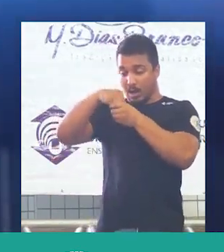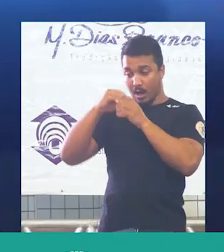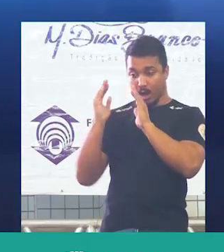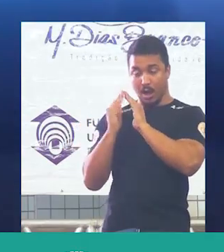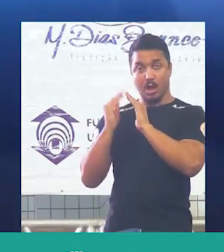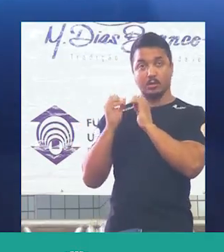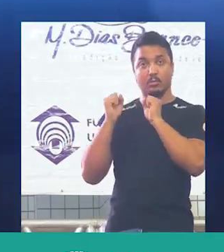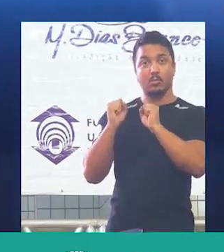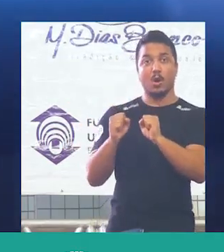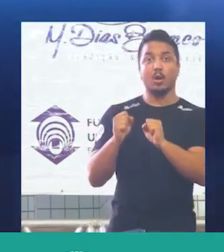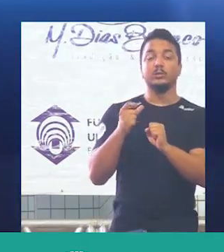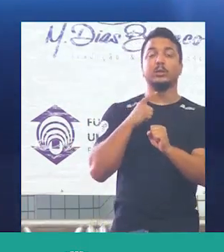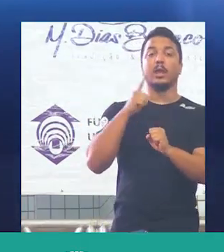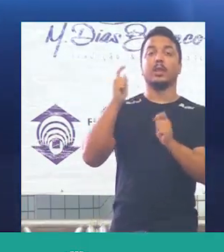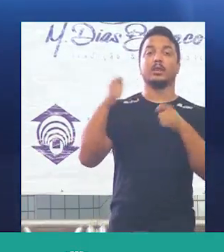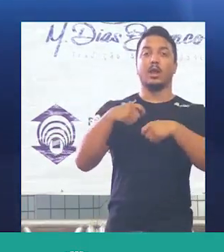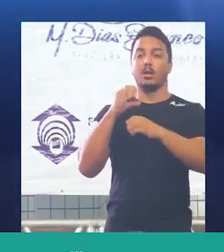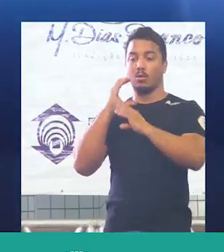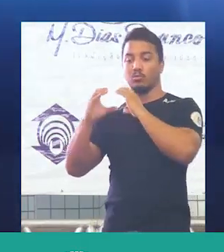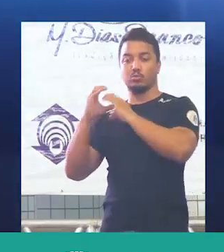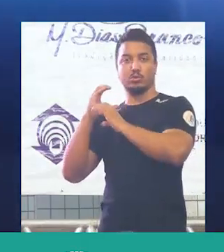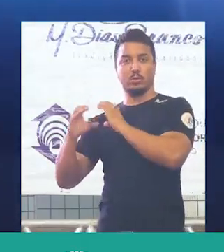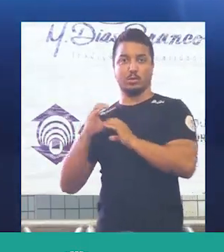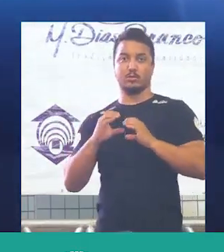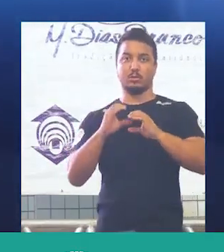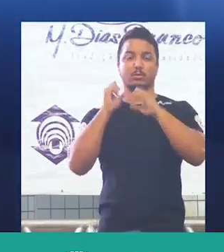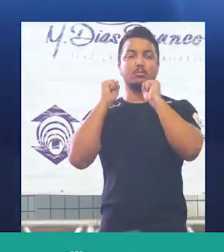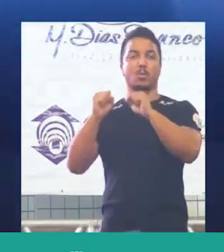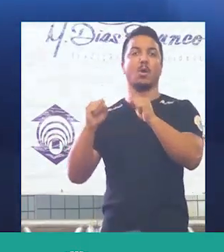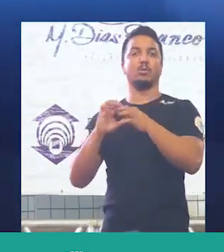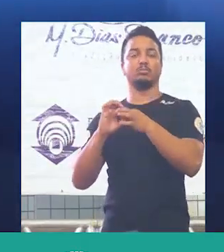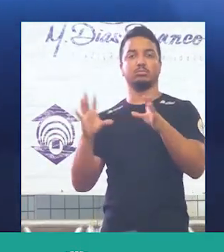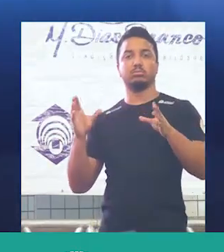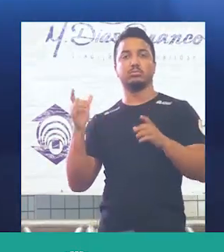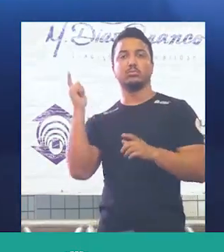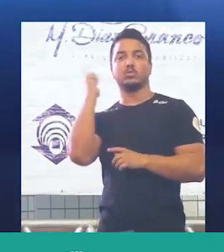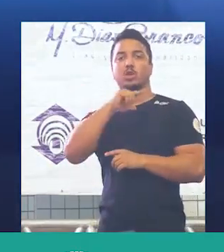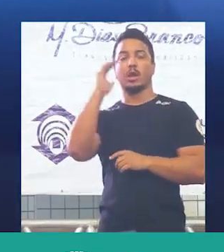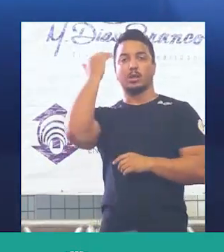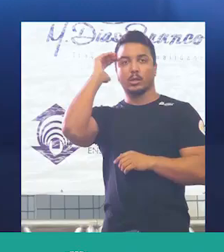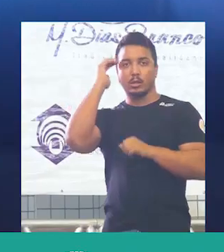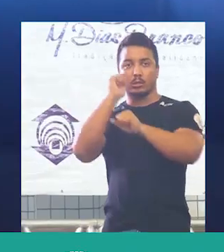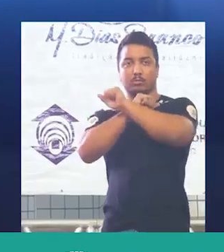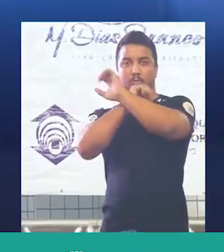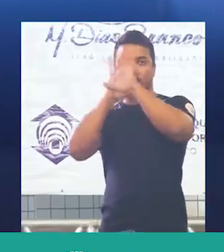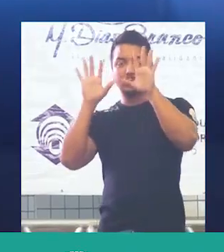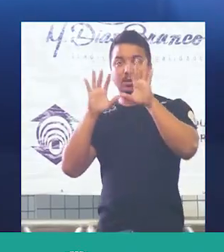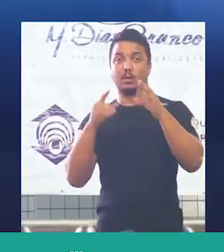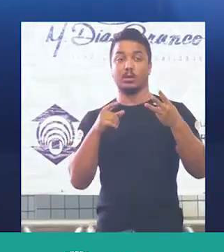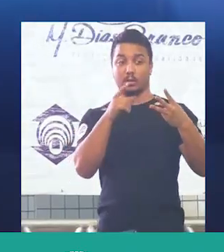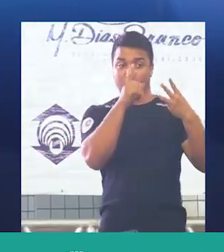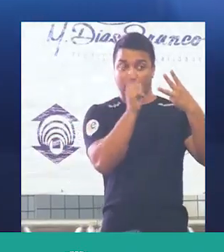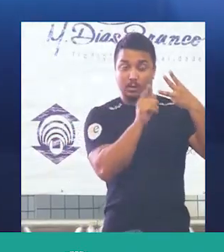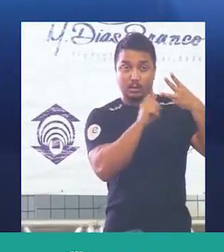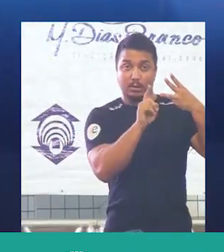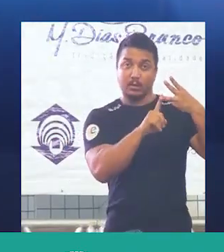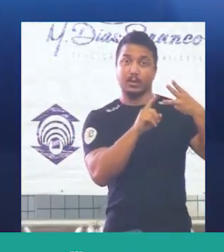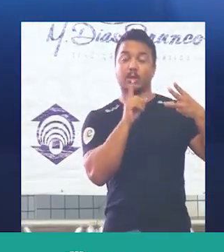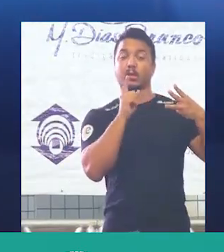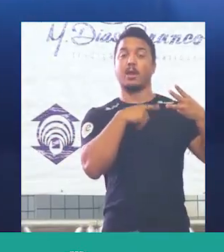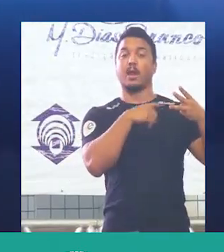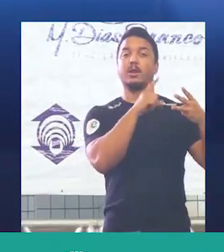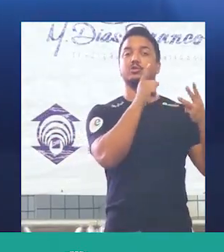domésticos eu preciso me comunicar com o meu escravo. Da mesma forma, o terceiro tipo de